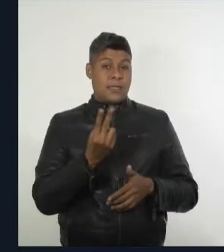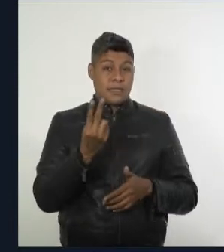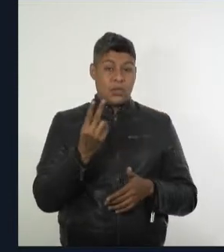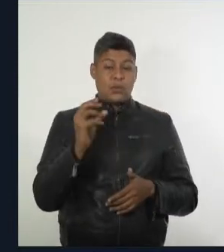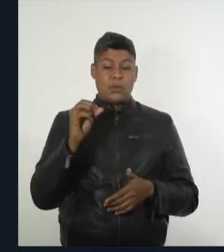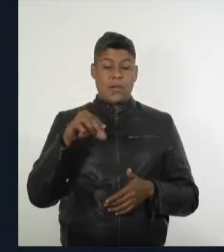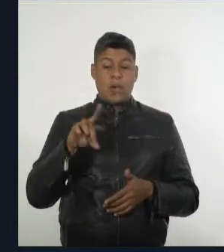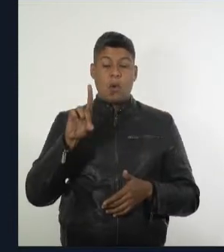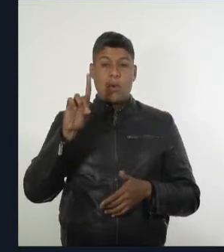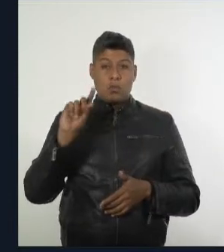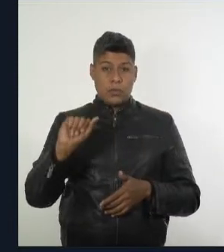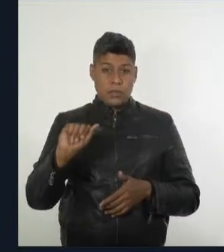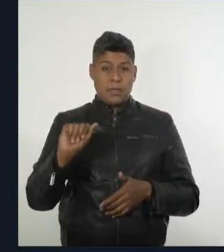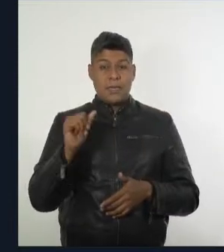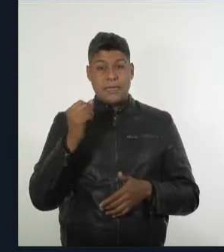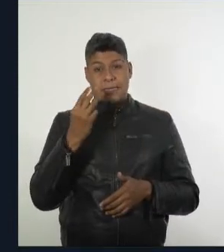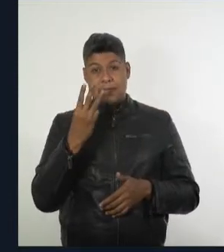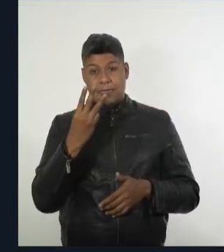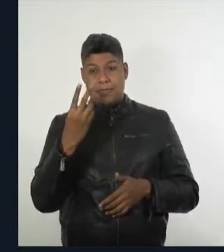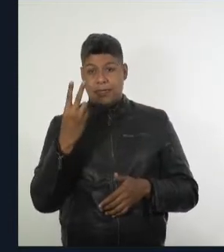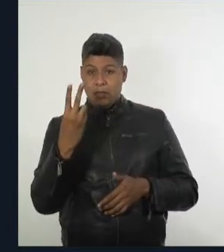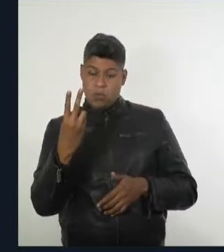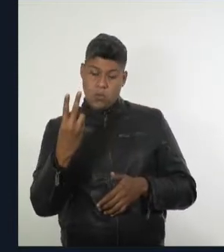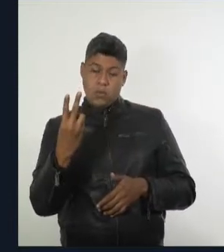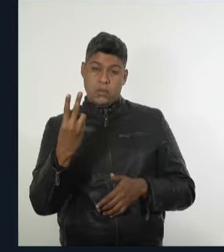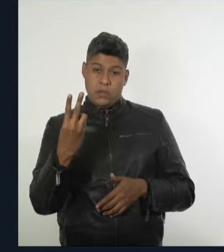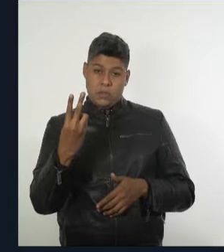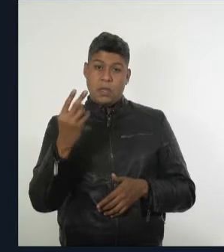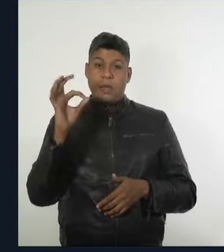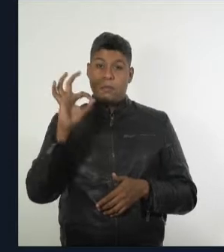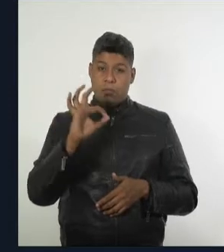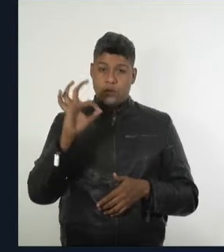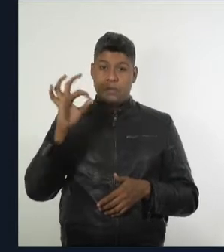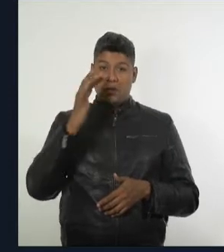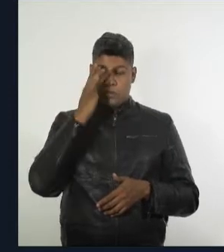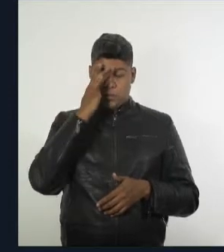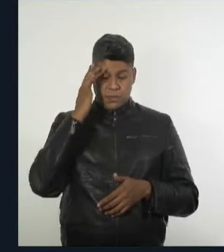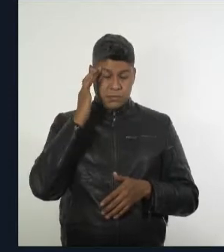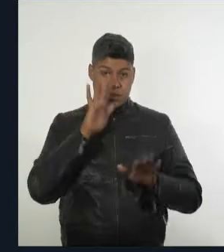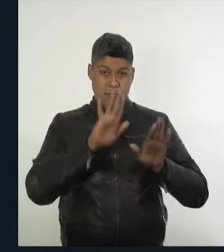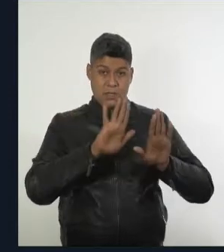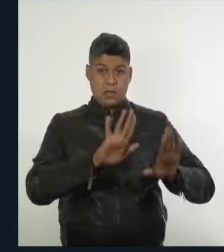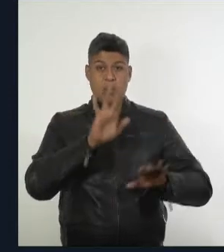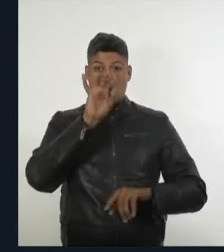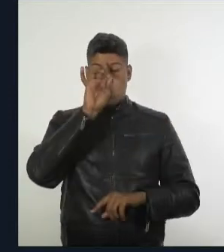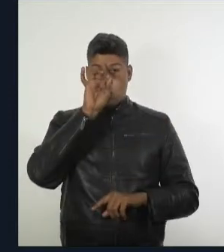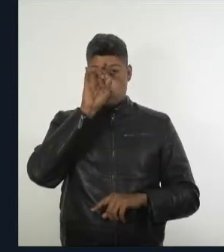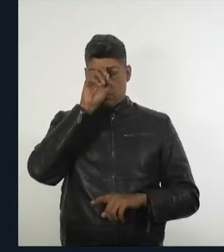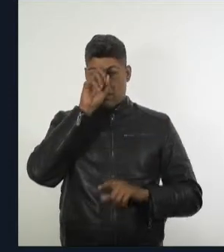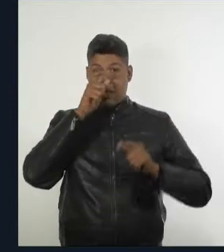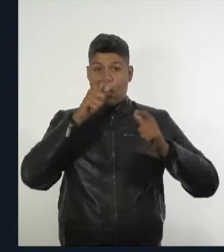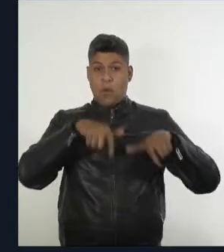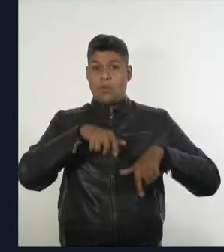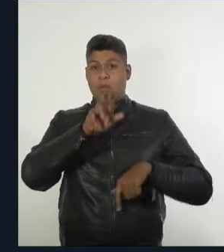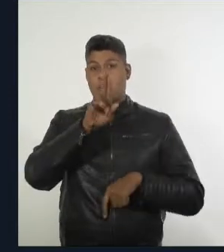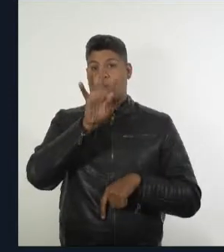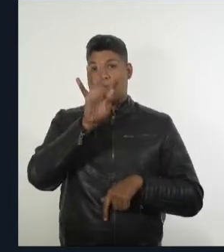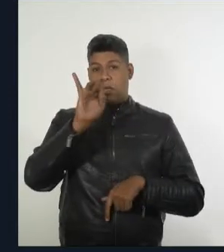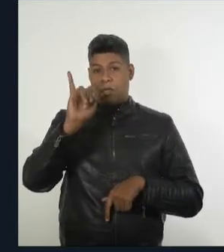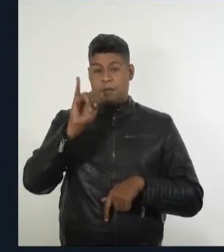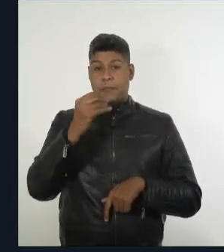a aproximadamente 32% das pessoas hospitalizadas nos leitos de UTI na cidade. Quer